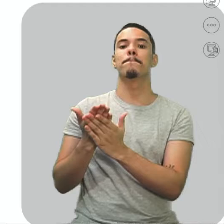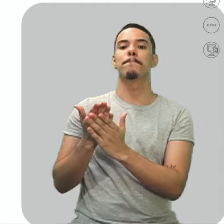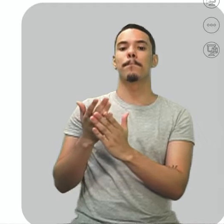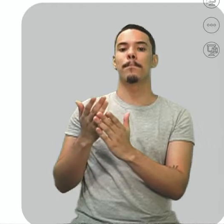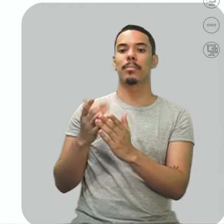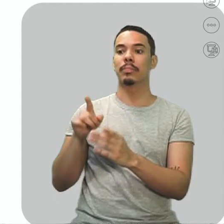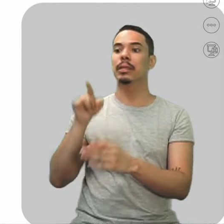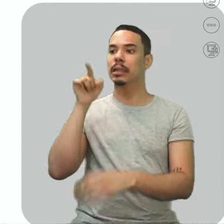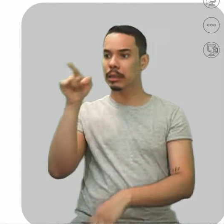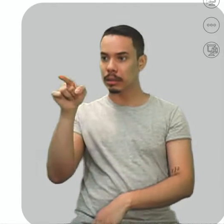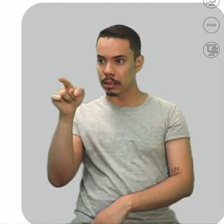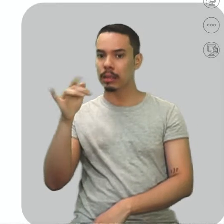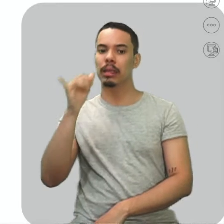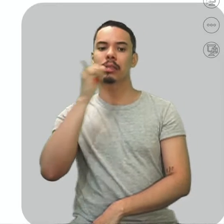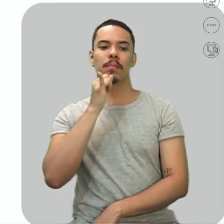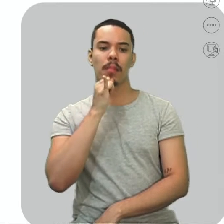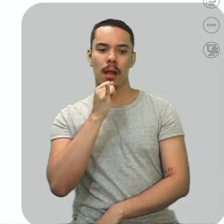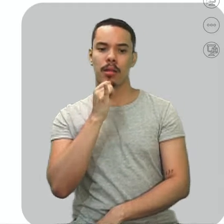é